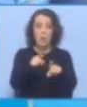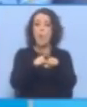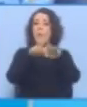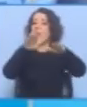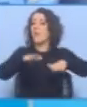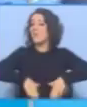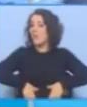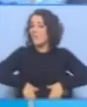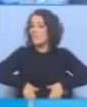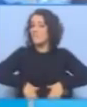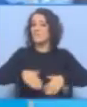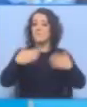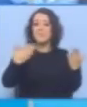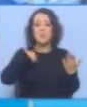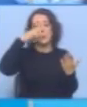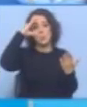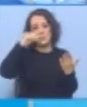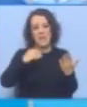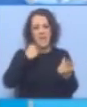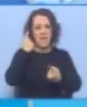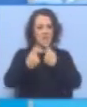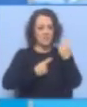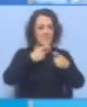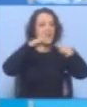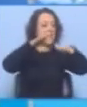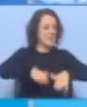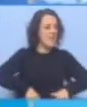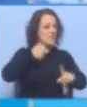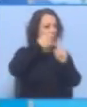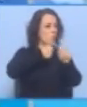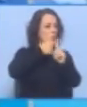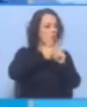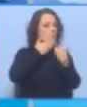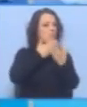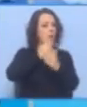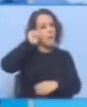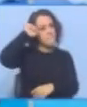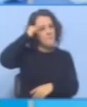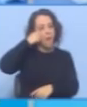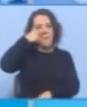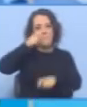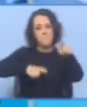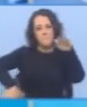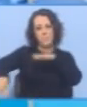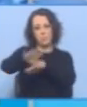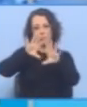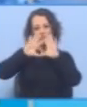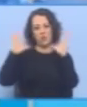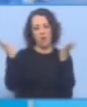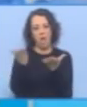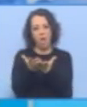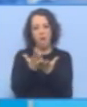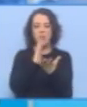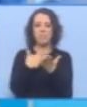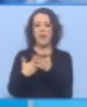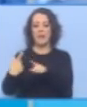não sei se por vezes não esquecem a dimensão, os prejuízos que trazem para a população em geral, e há uma sobreposição